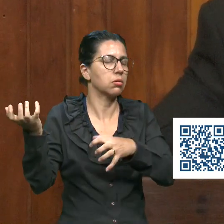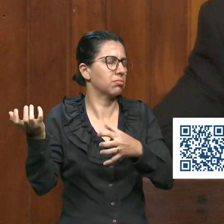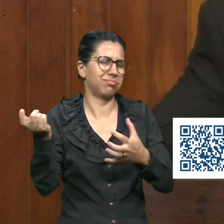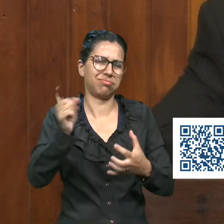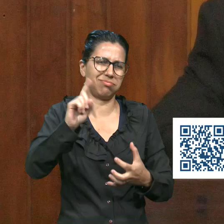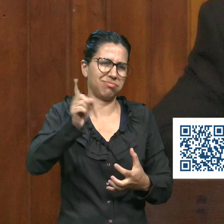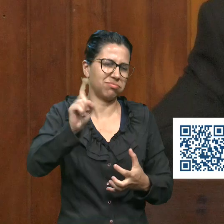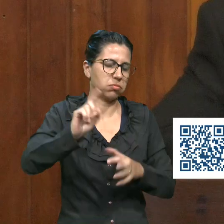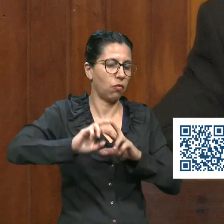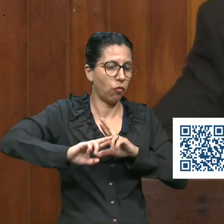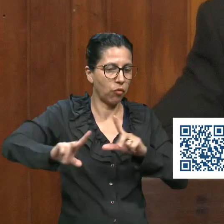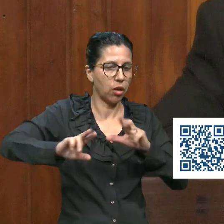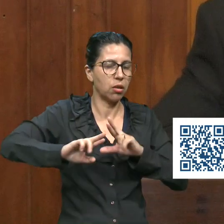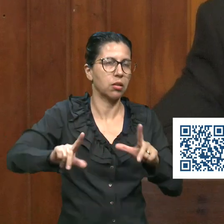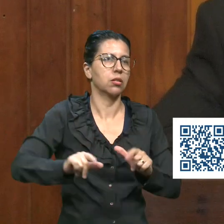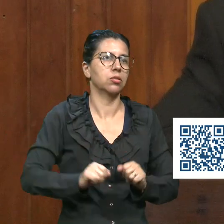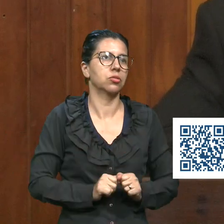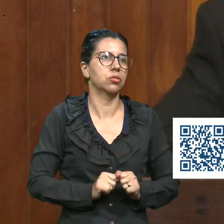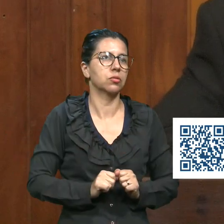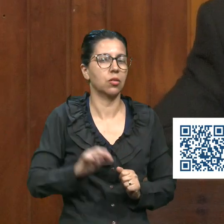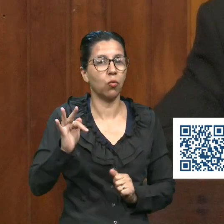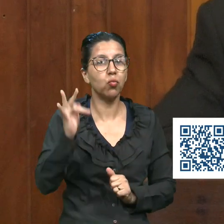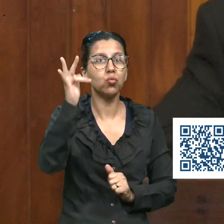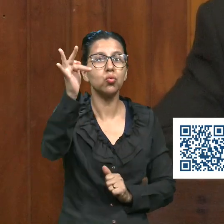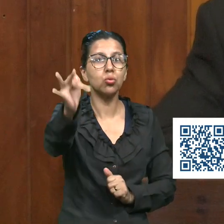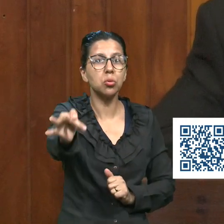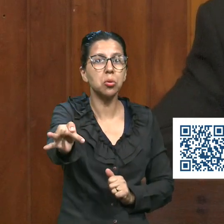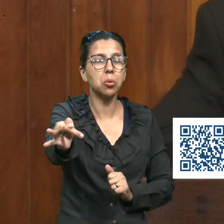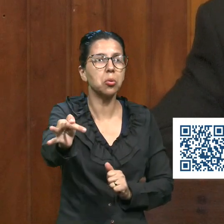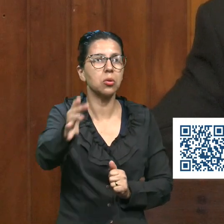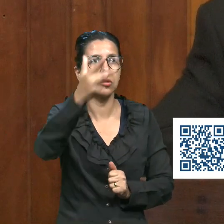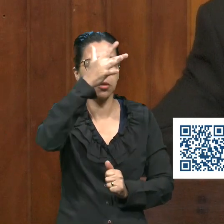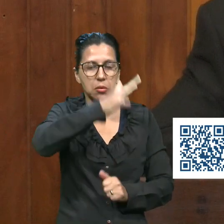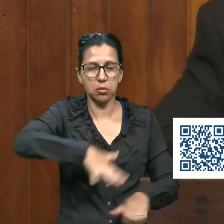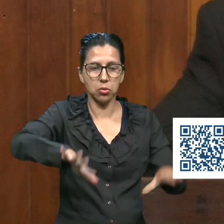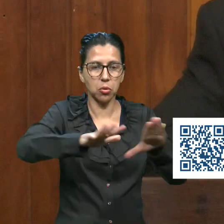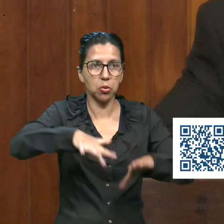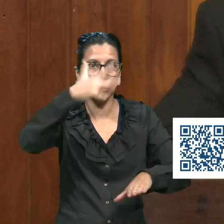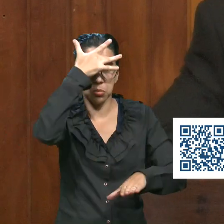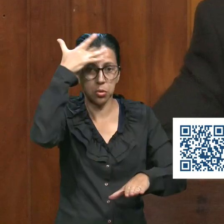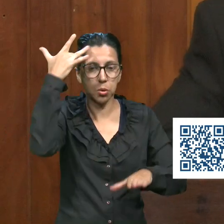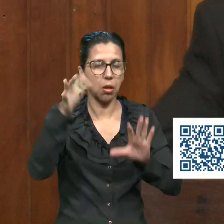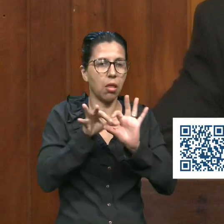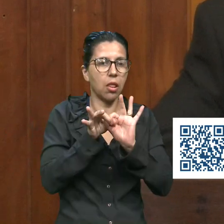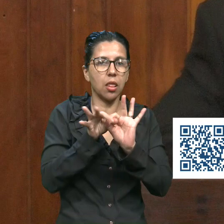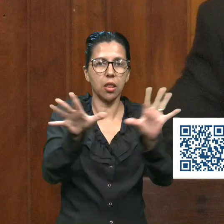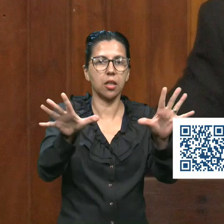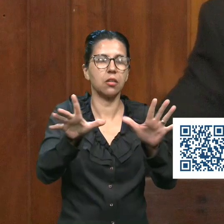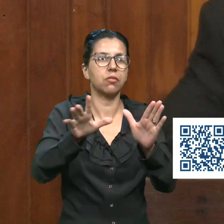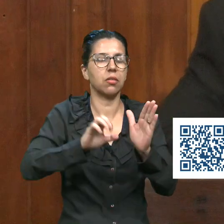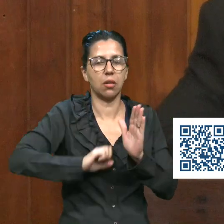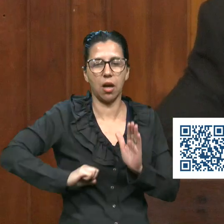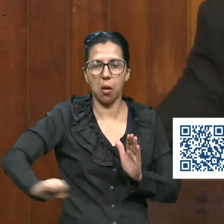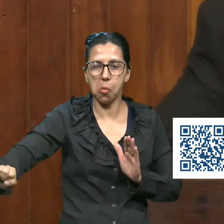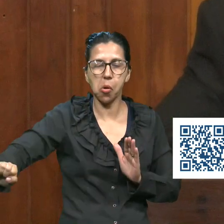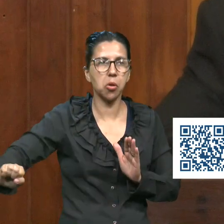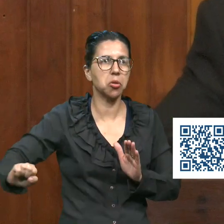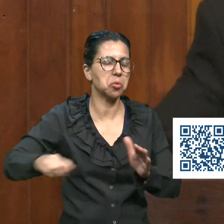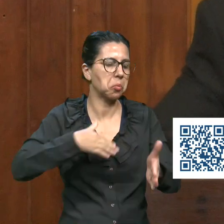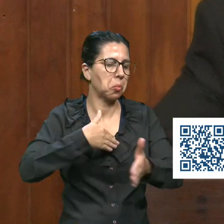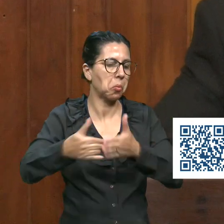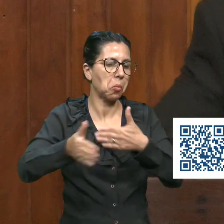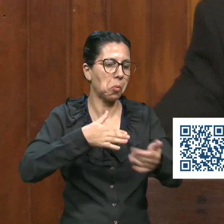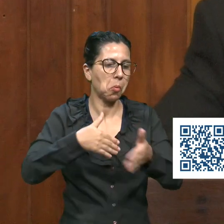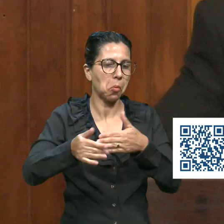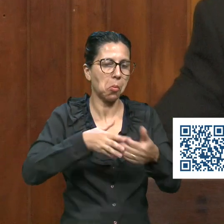precedentes para que no futuro exista reconhecimento e direito constitucional ao aborto, independentemente do motivo, tempo